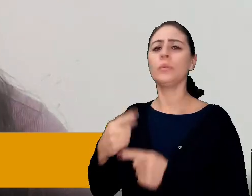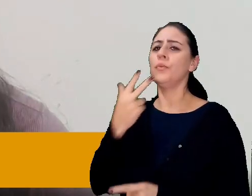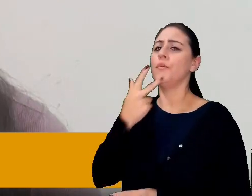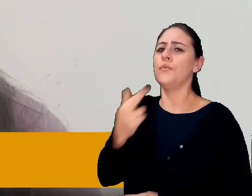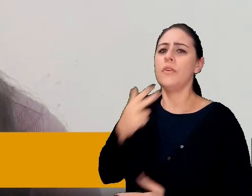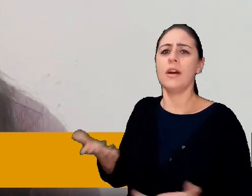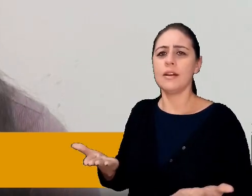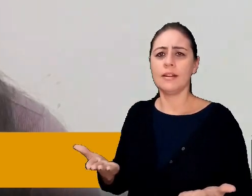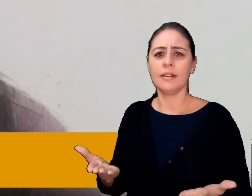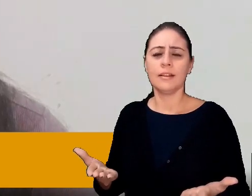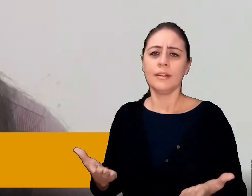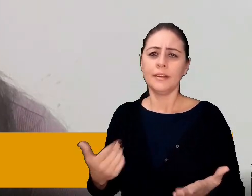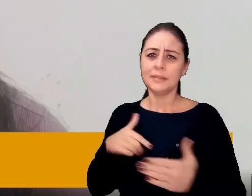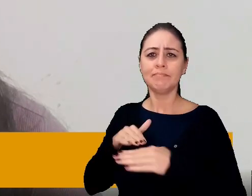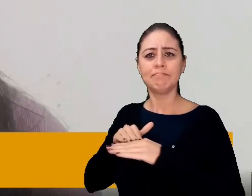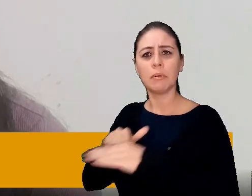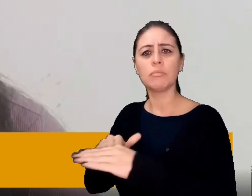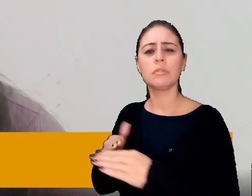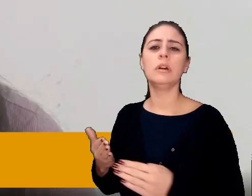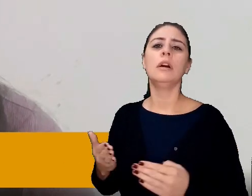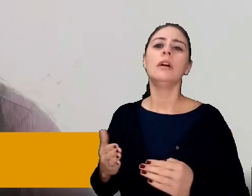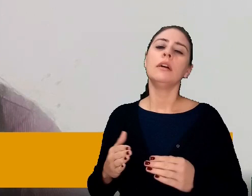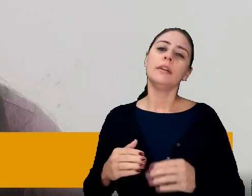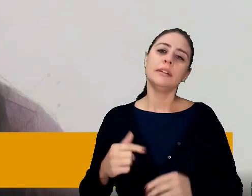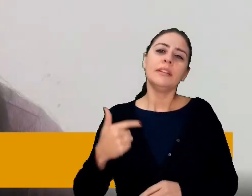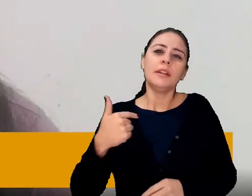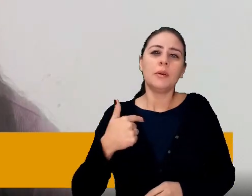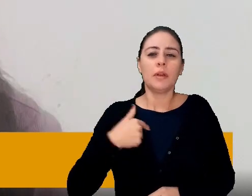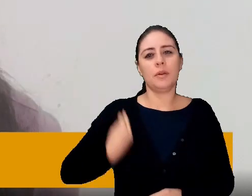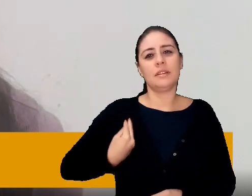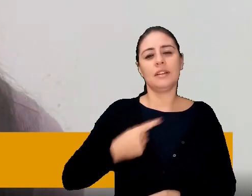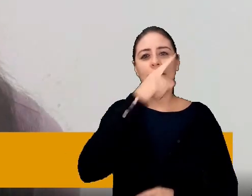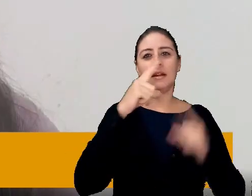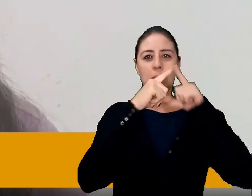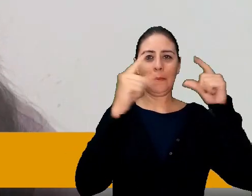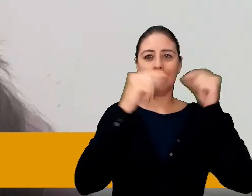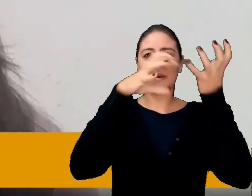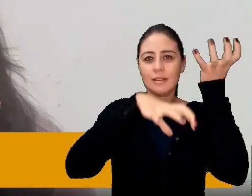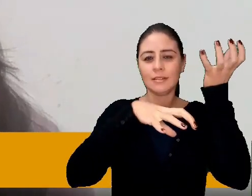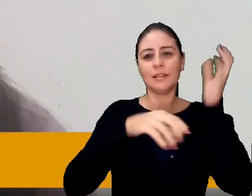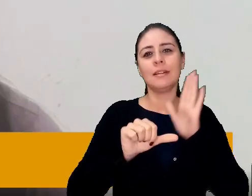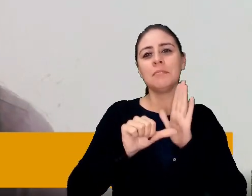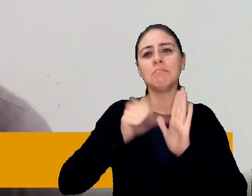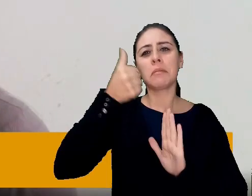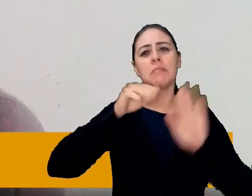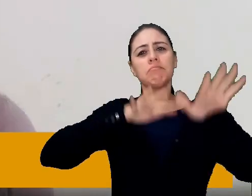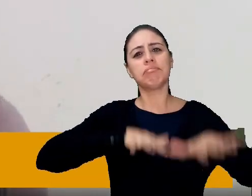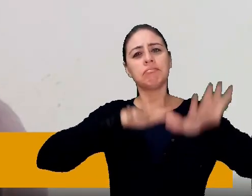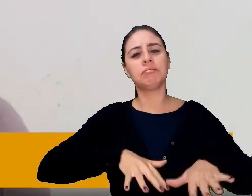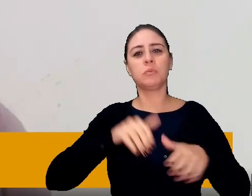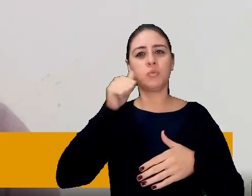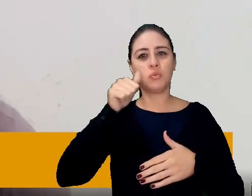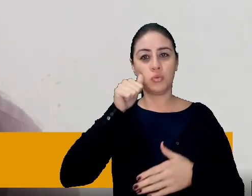Então, quando eu estava lá em Brasília, né, nesse evento da primeira Marcha das Mulheres Indígenas, eu estava com uma amiga lá, Caingangue,